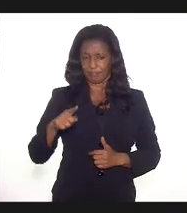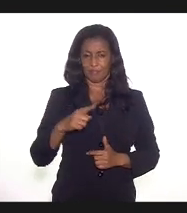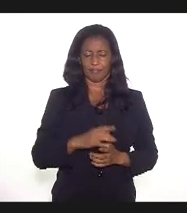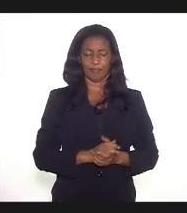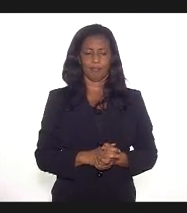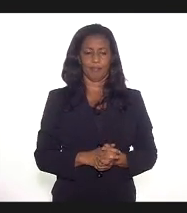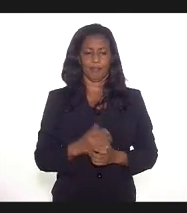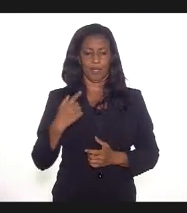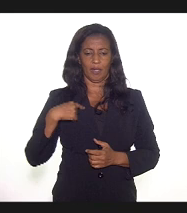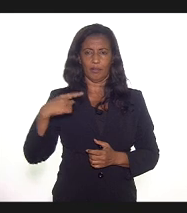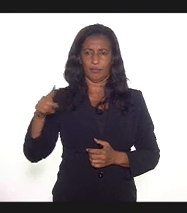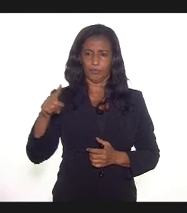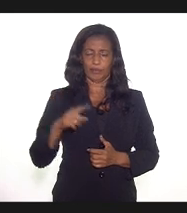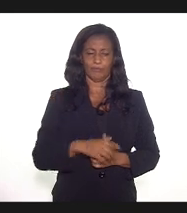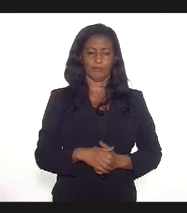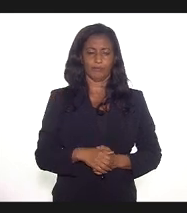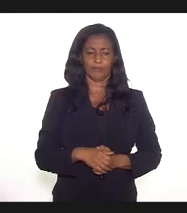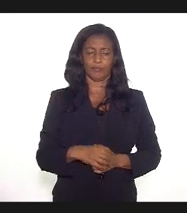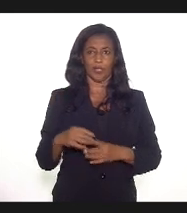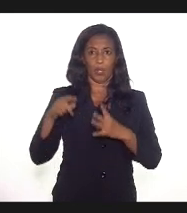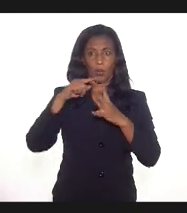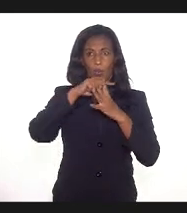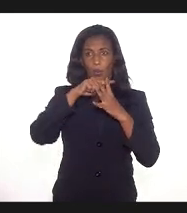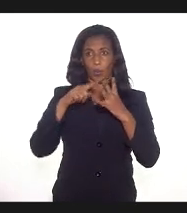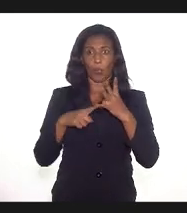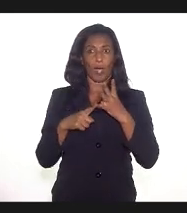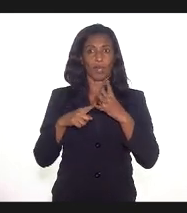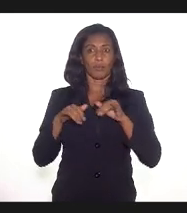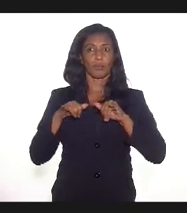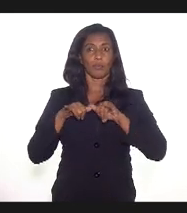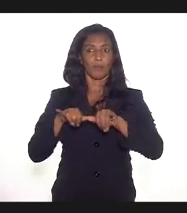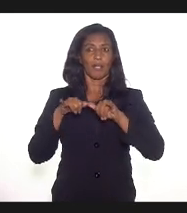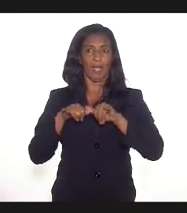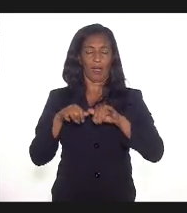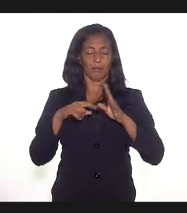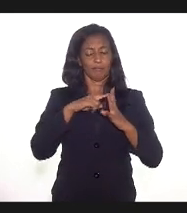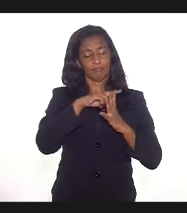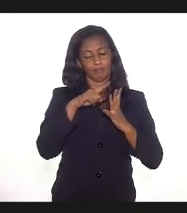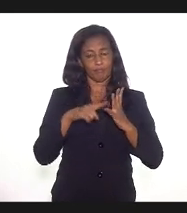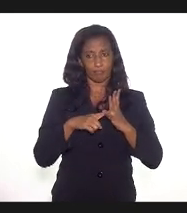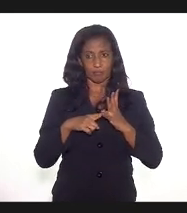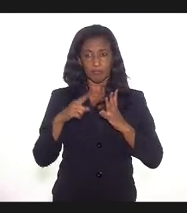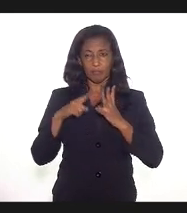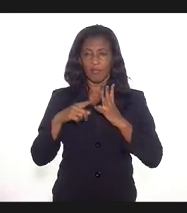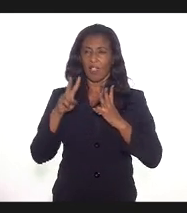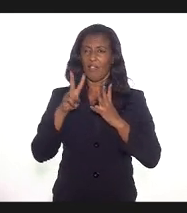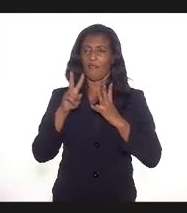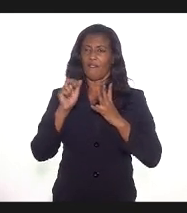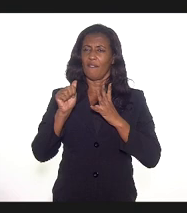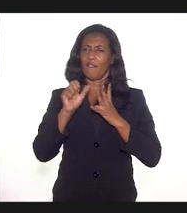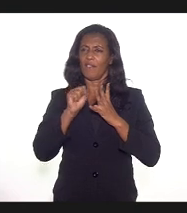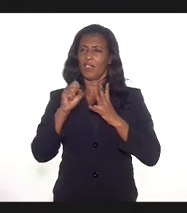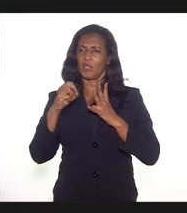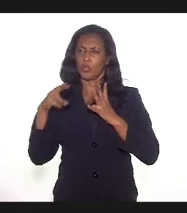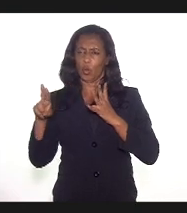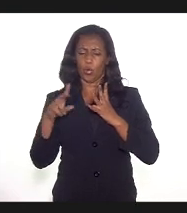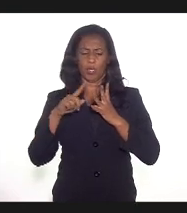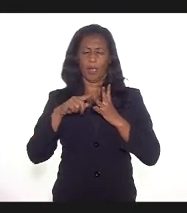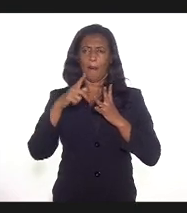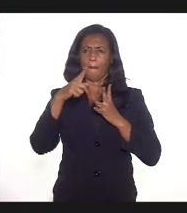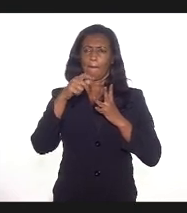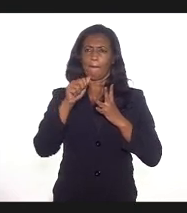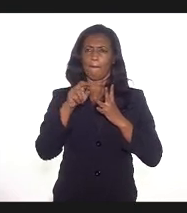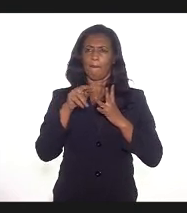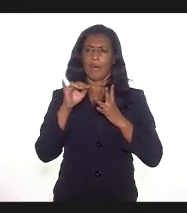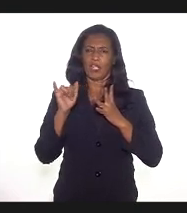eu fui, por incrível que pareça, a 4 supermercados. Eu fui no supermercado em Vassouras, fui em Partido Alferes, estive um